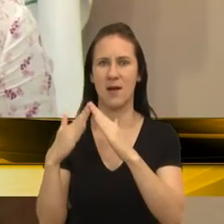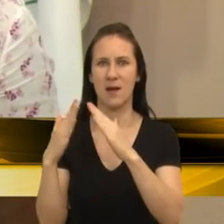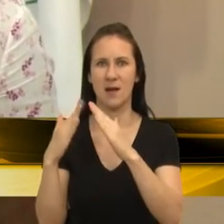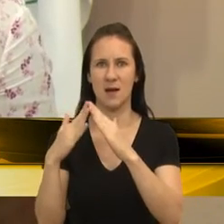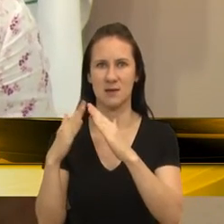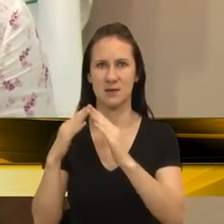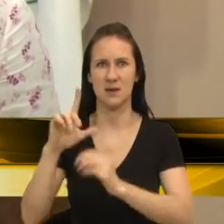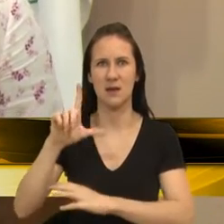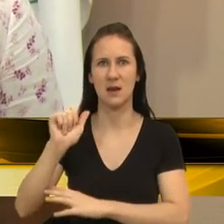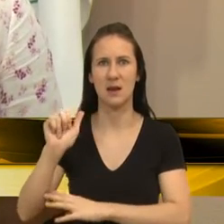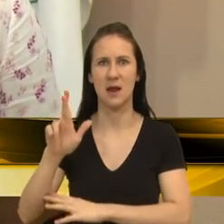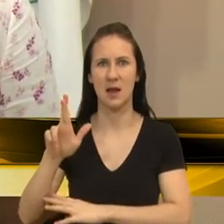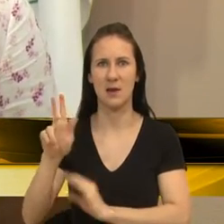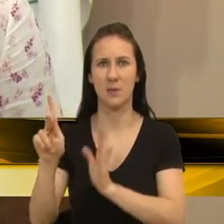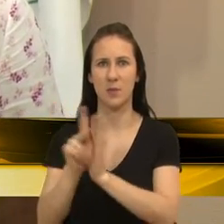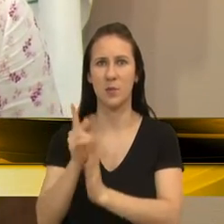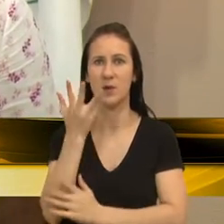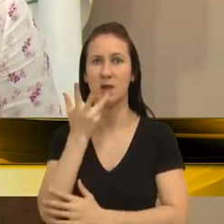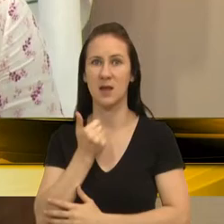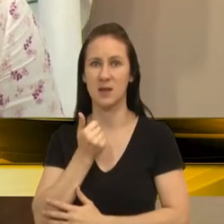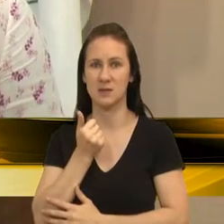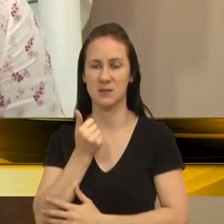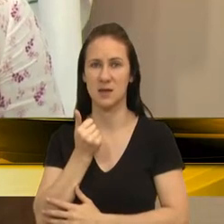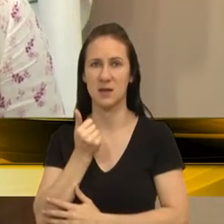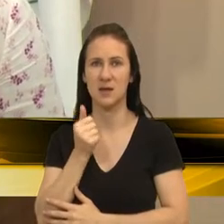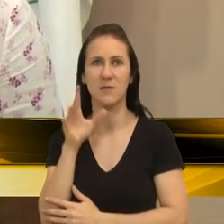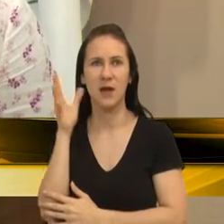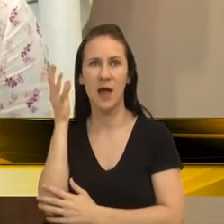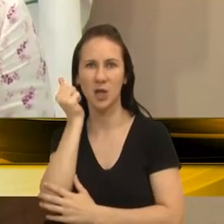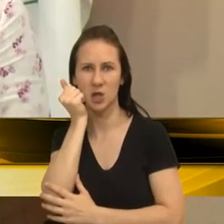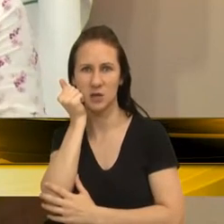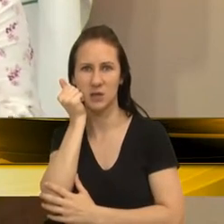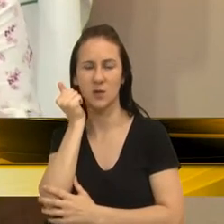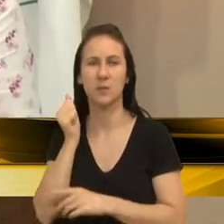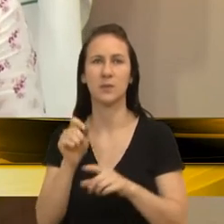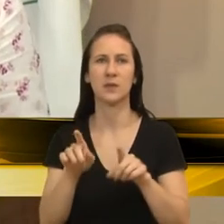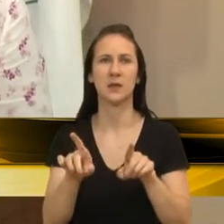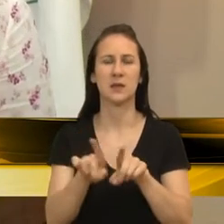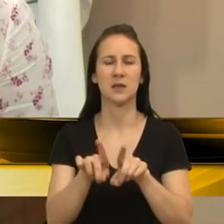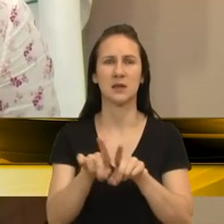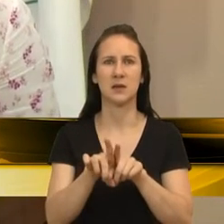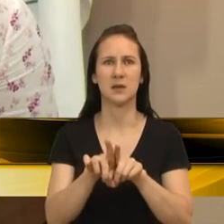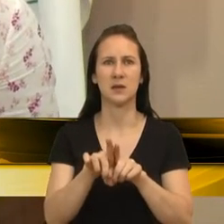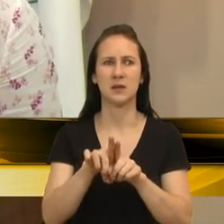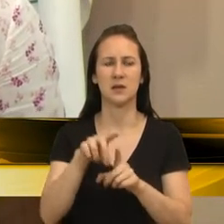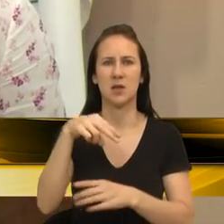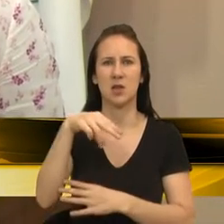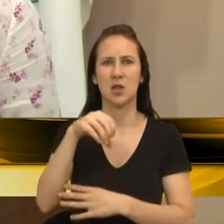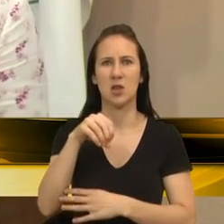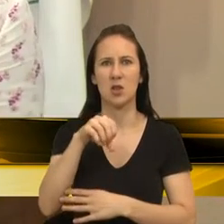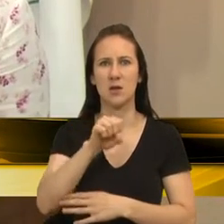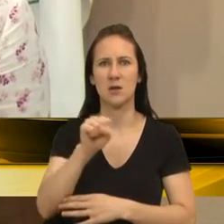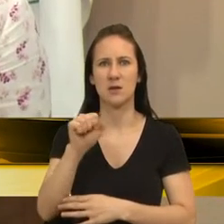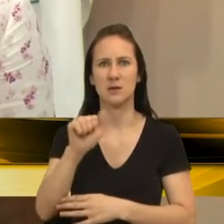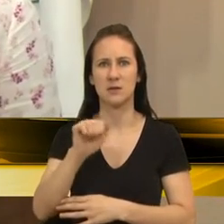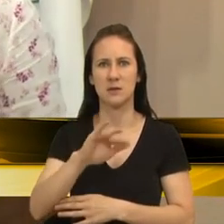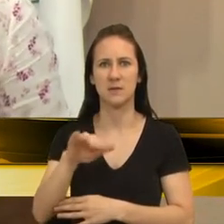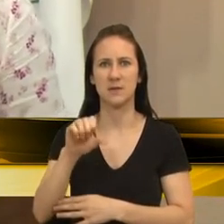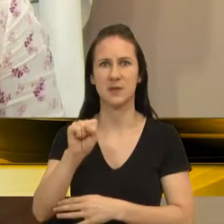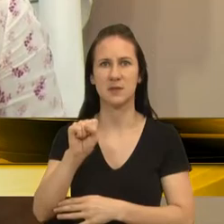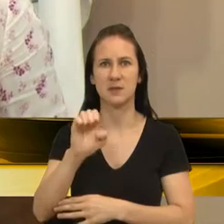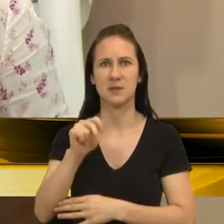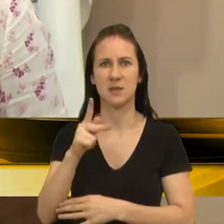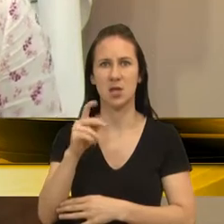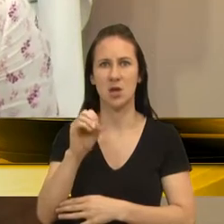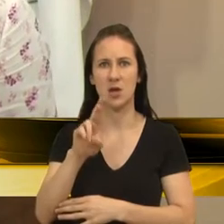para adoção. A gente tem a própria Nossa Senhora da Paz, que passou esse ano para o Mão